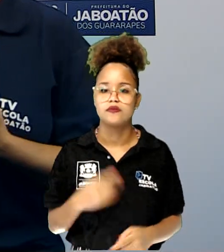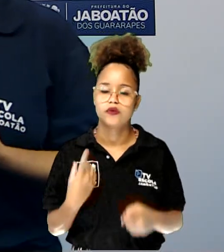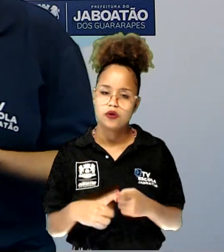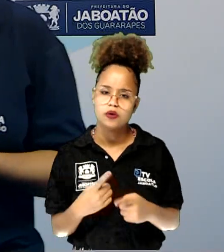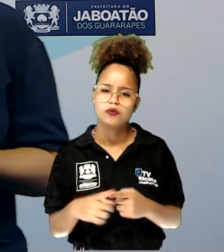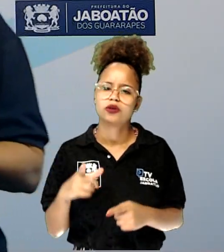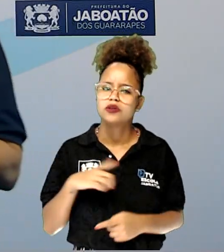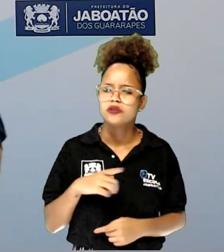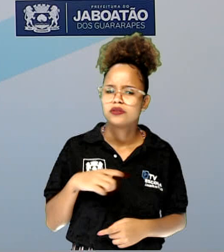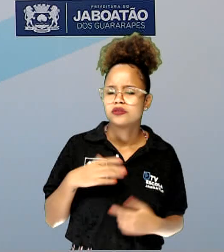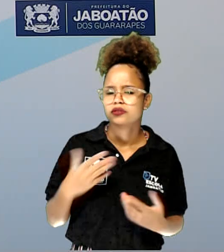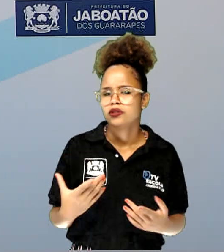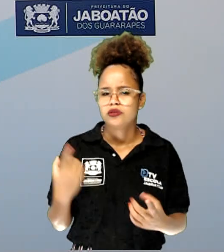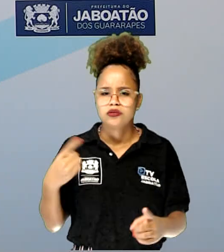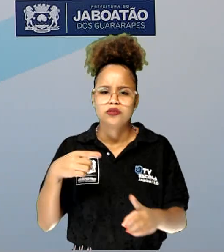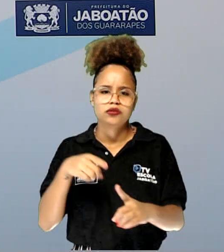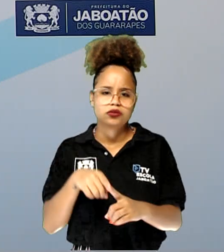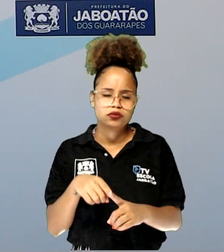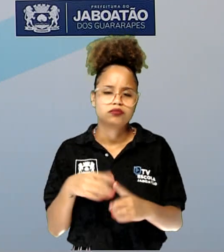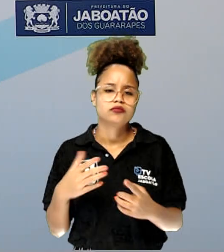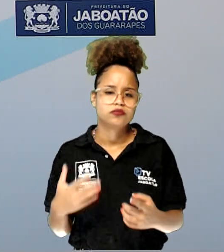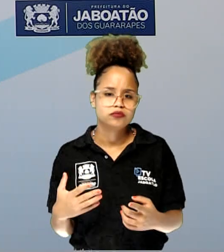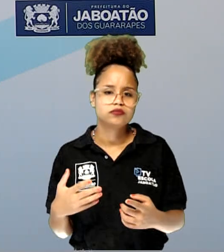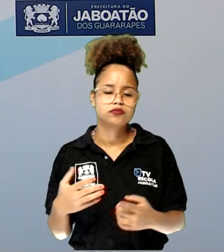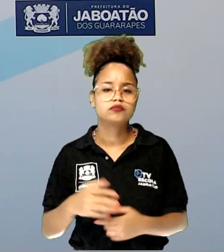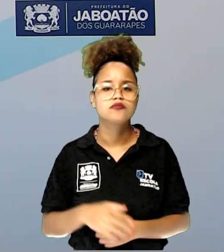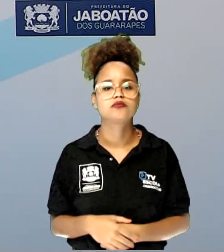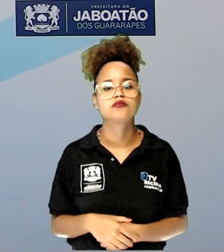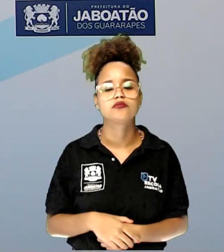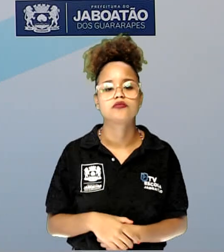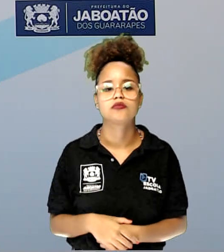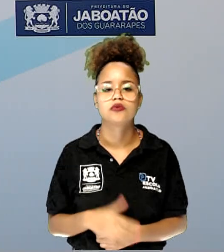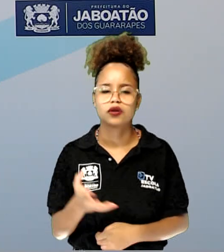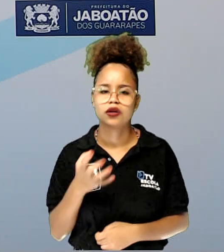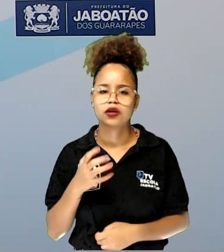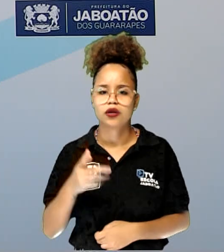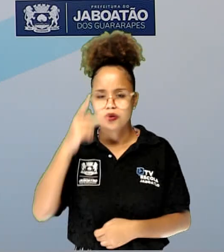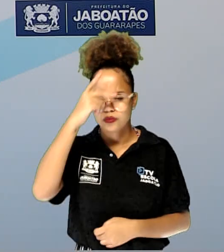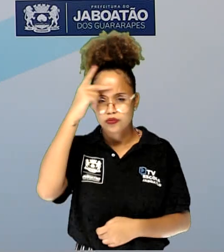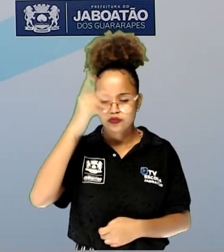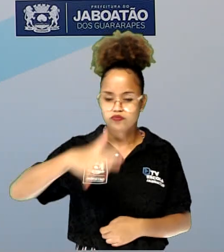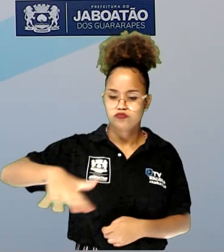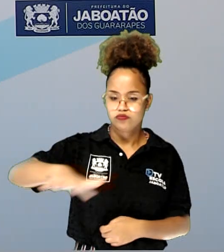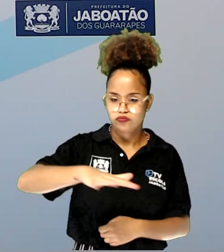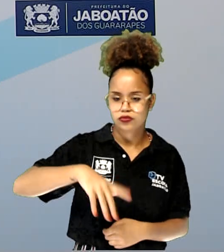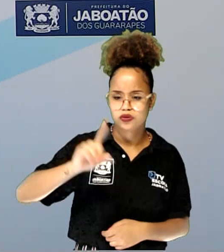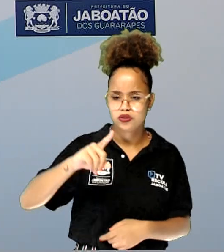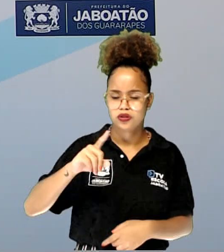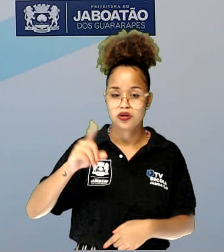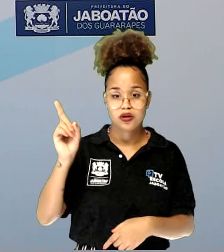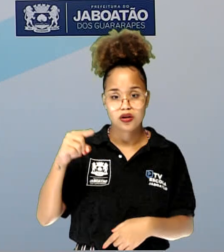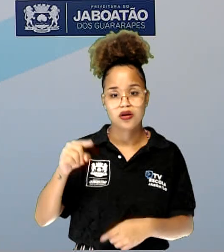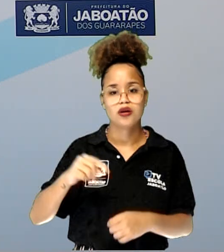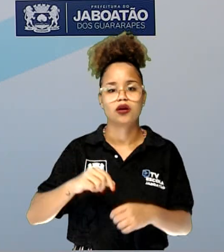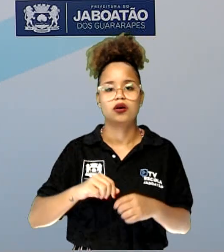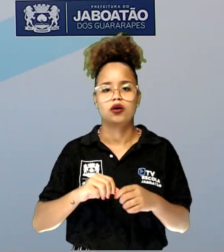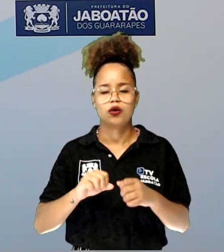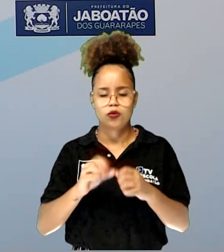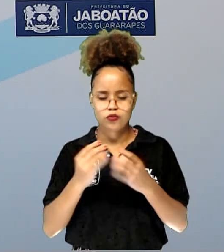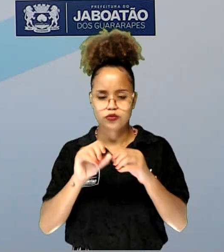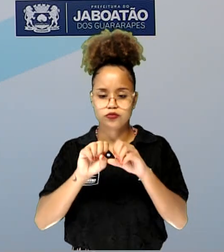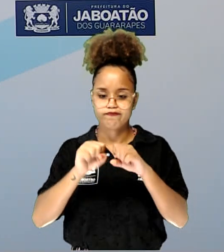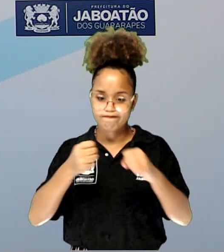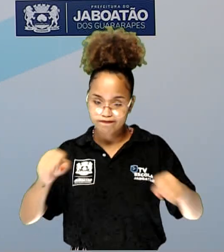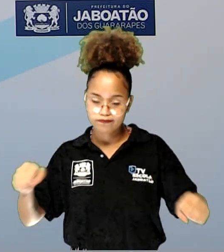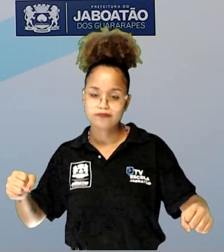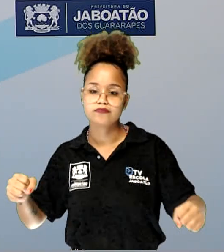uma intenção, um objetivo, uma finalidade de atingir um público que é a grande massa, né? O público leitor ele